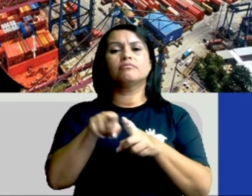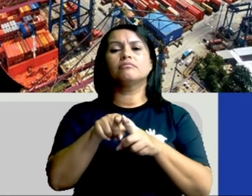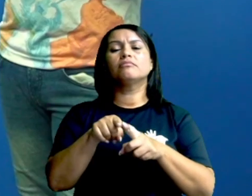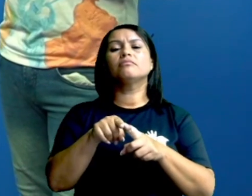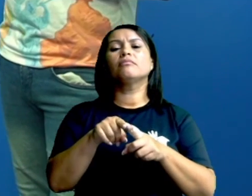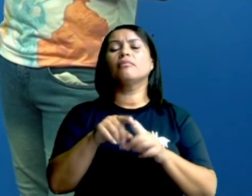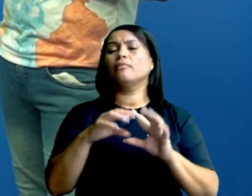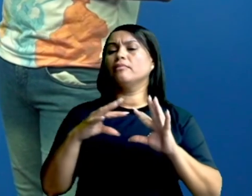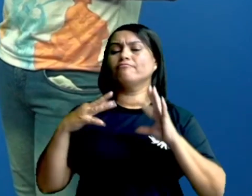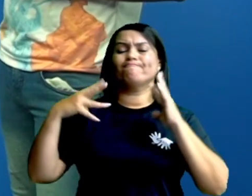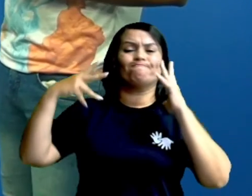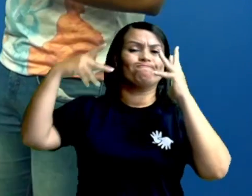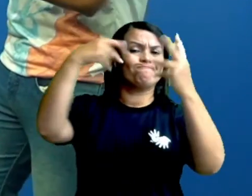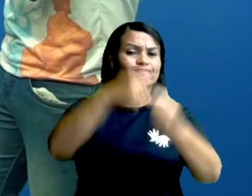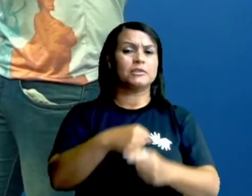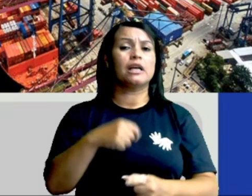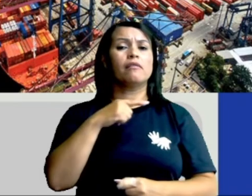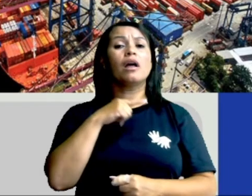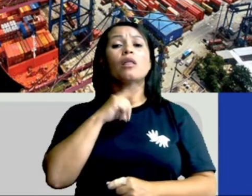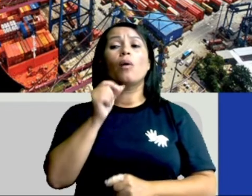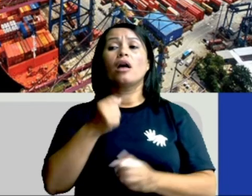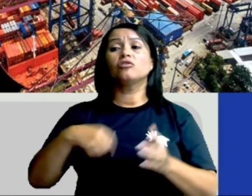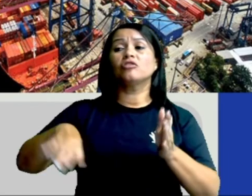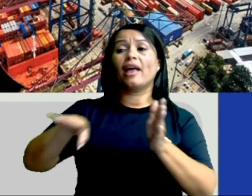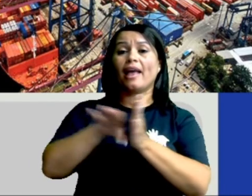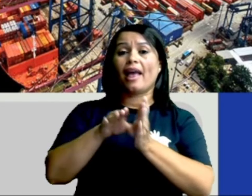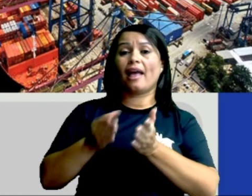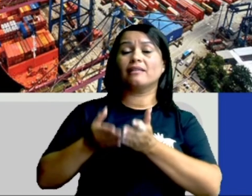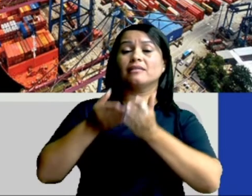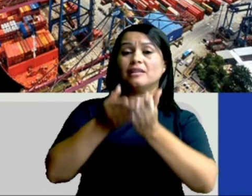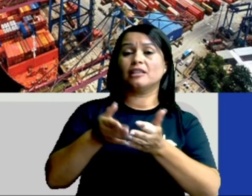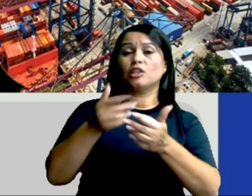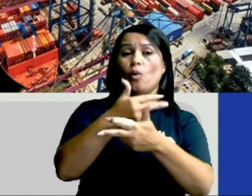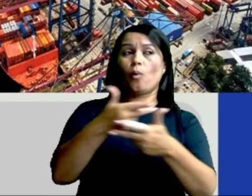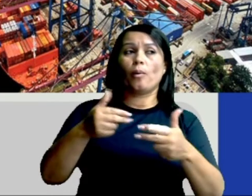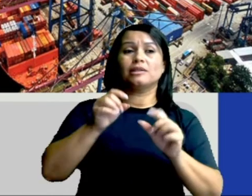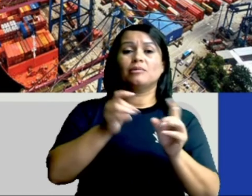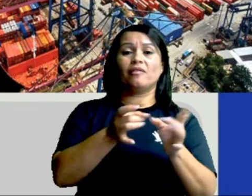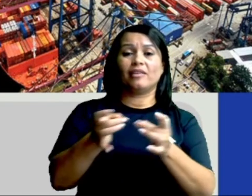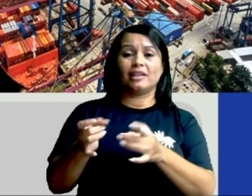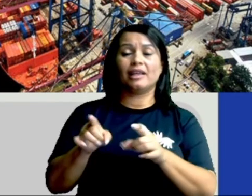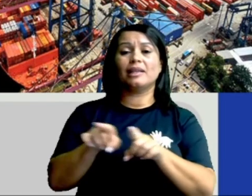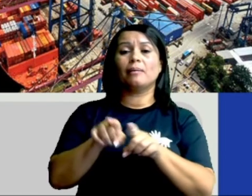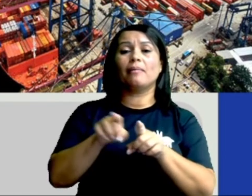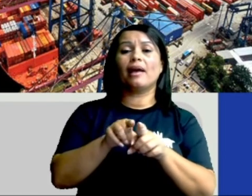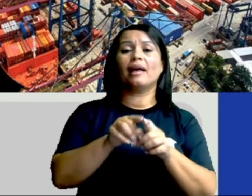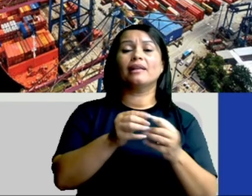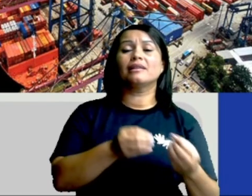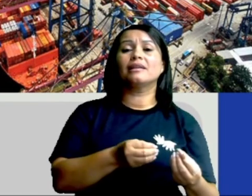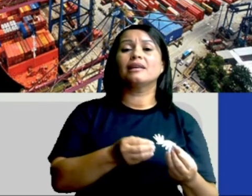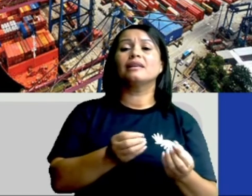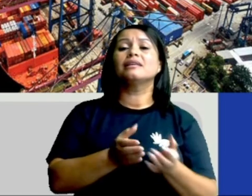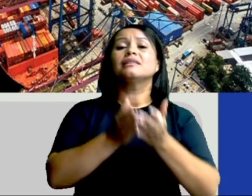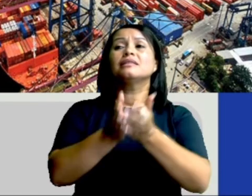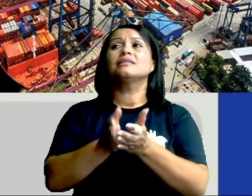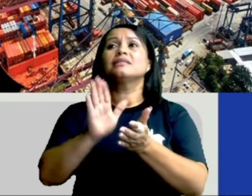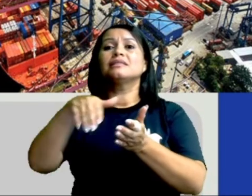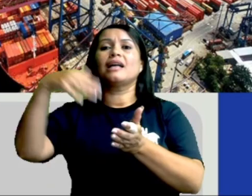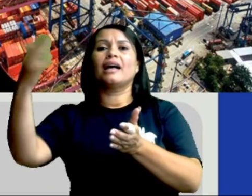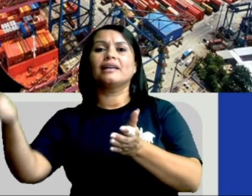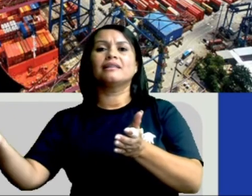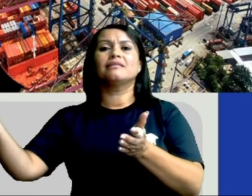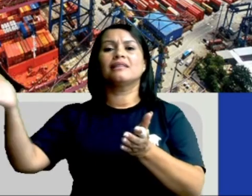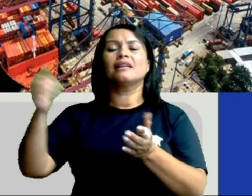da América Latina, onde você vai ter a chegada e saída de mercadorias aí a todo momento, tá bom? Então, a região sudeste, com certeza,